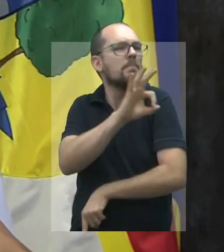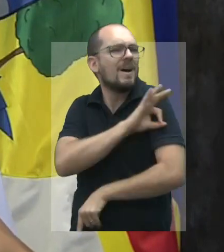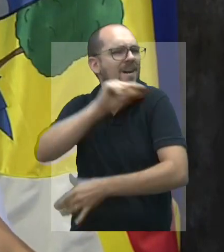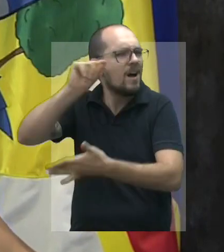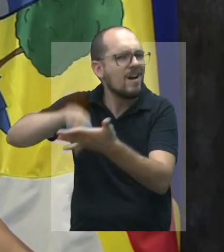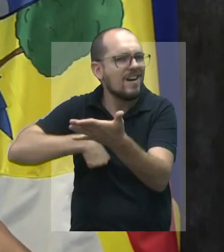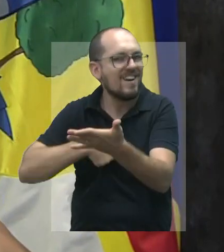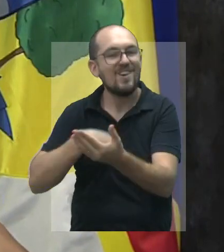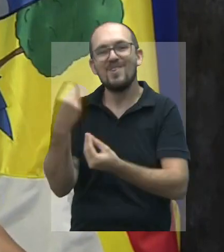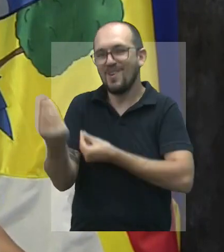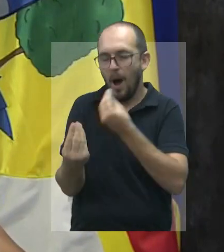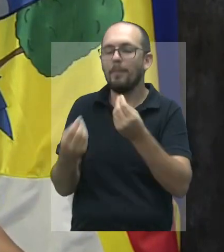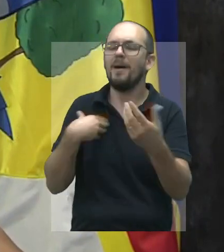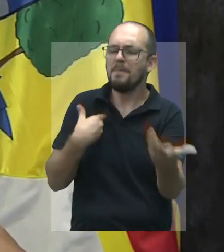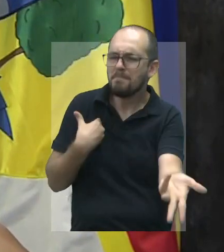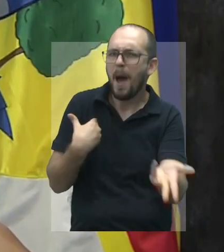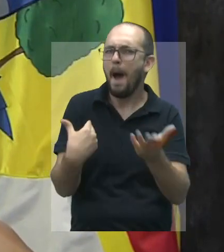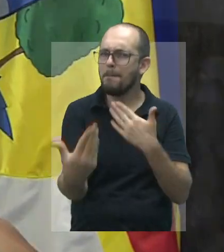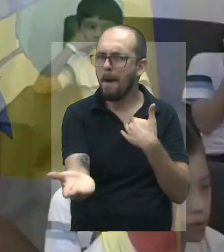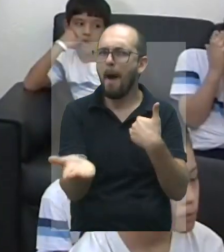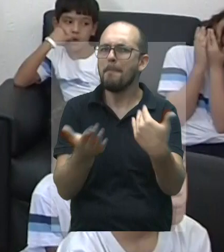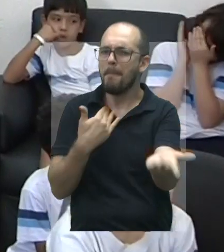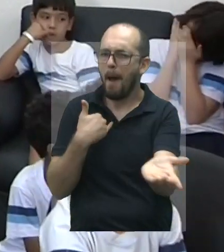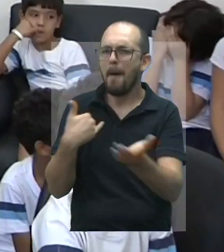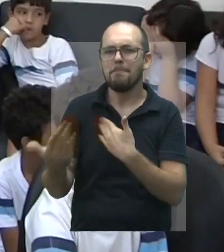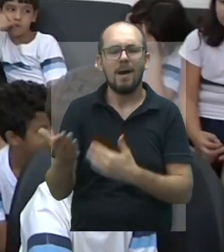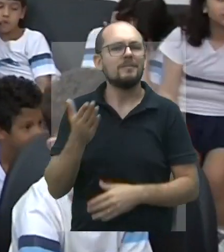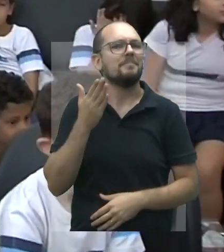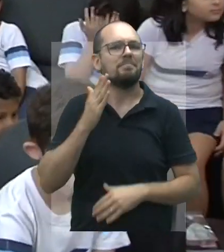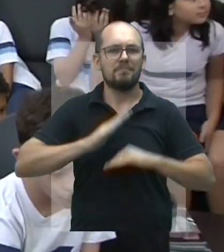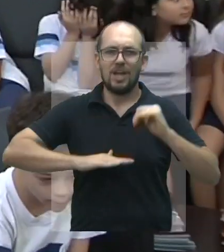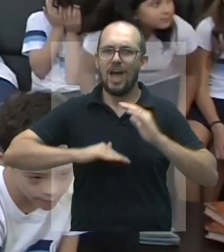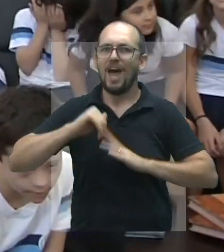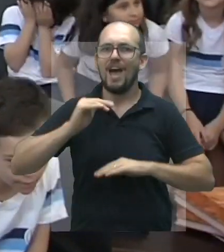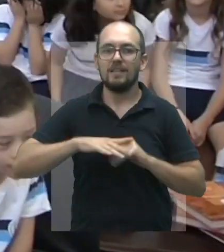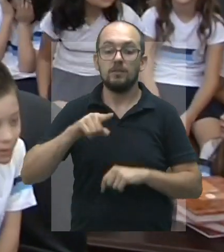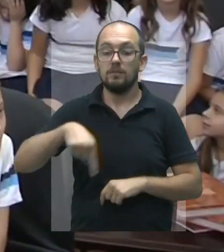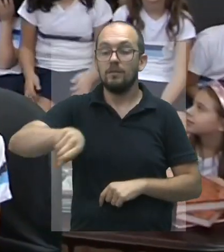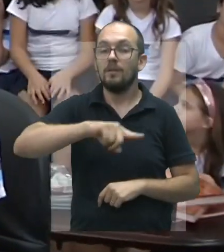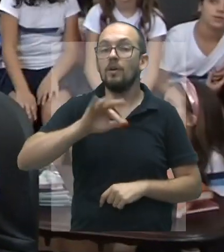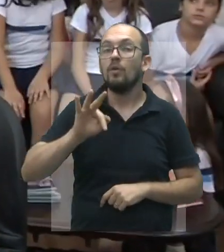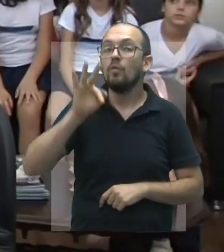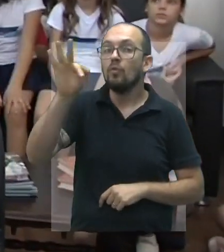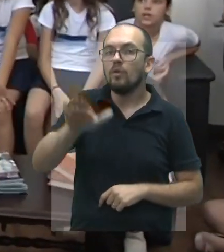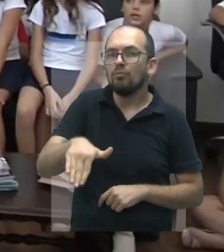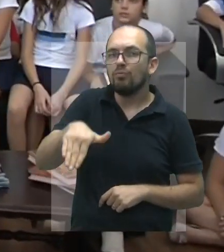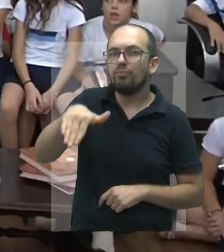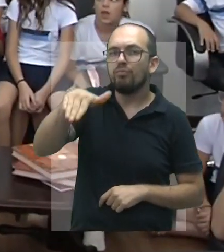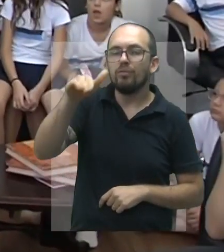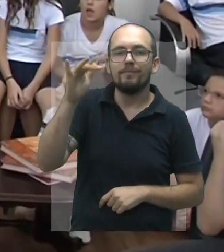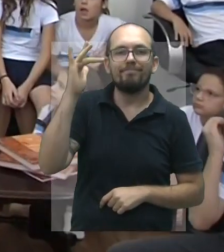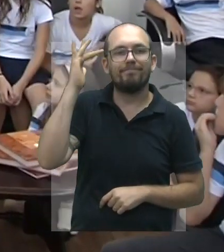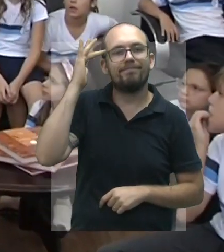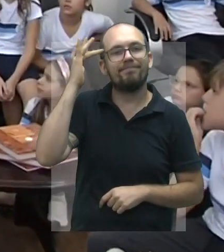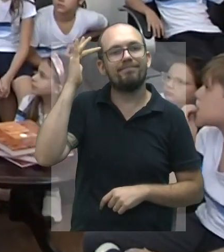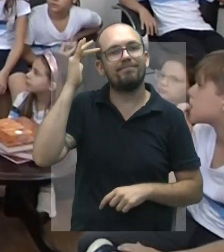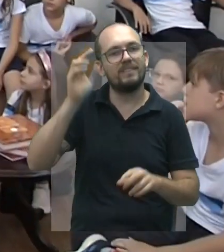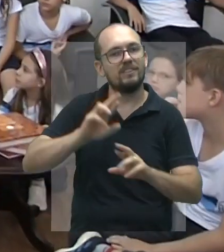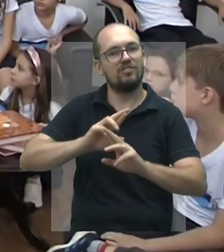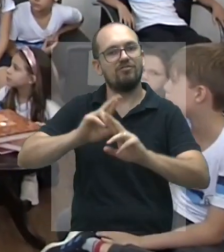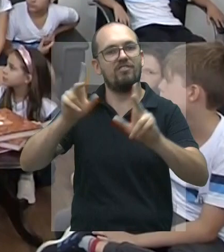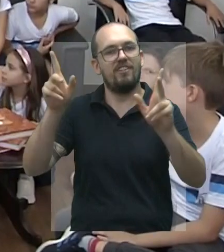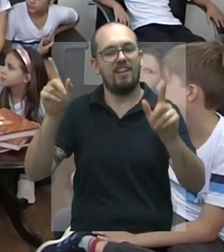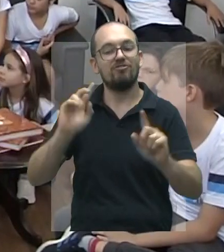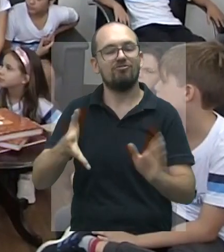enfim, foi realmente uma aula na prática. E isso faz com que essas crianças cresçam de uma forma diferenciada, né?